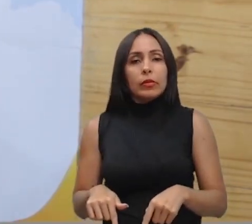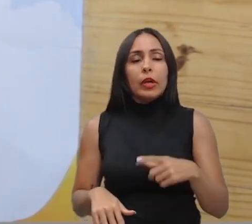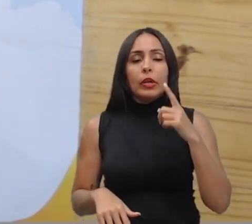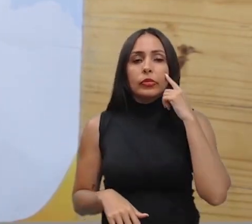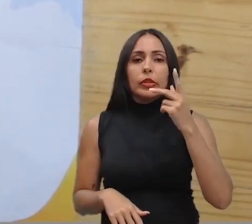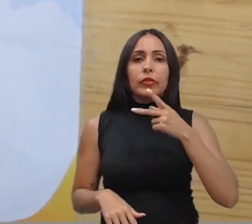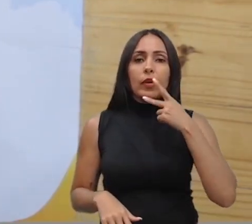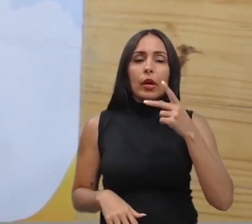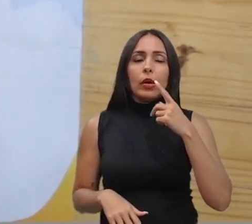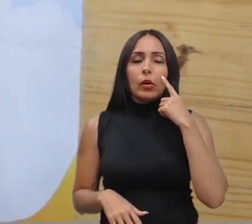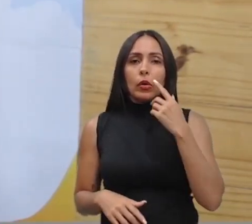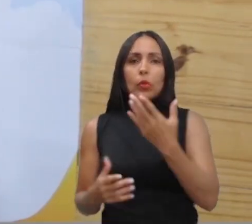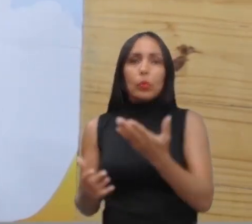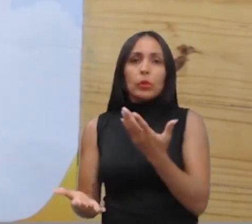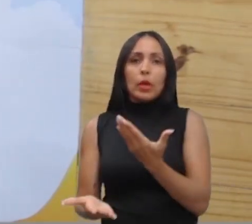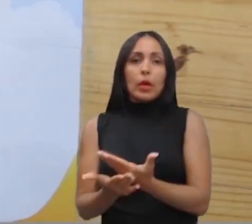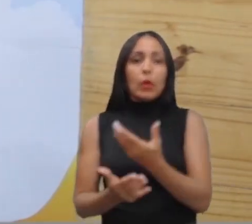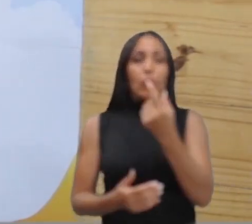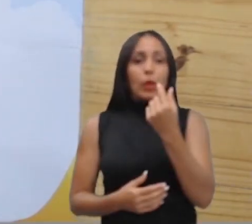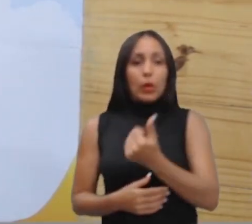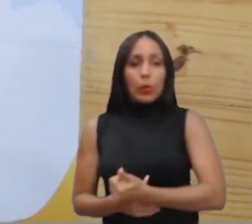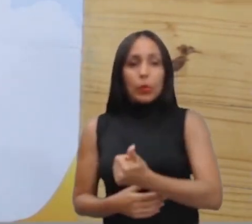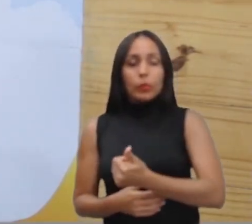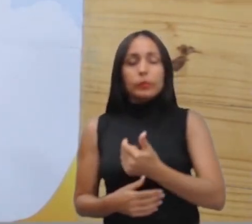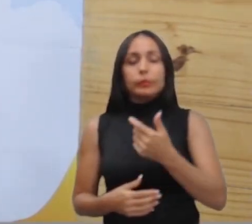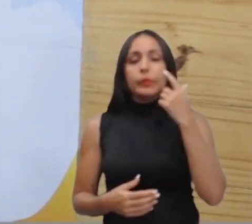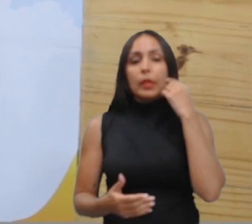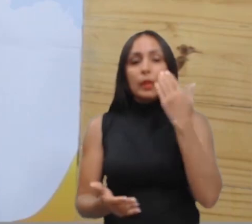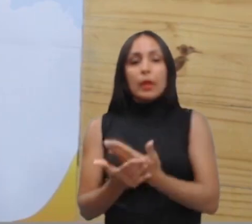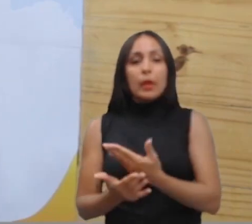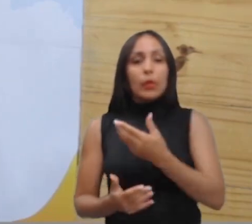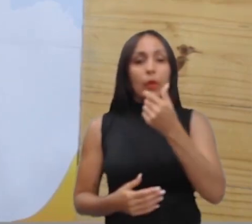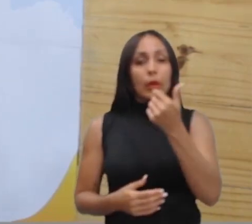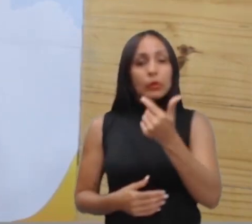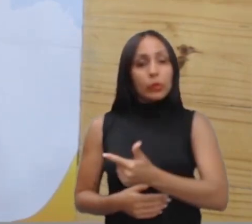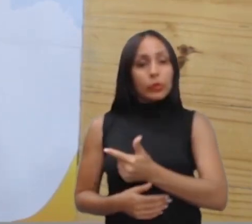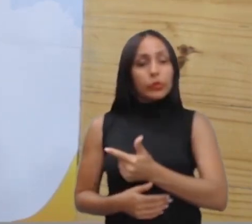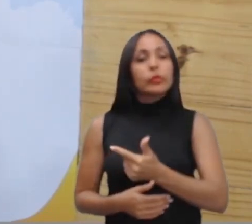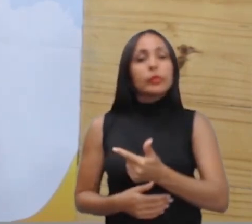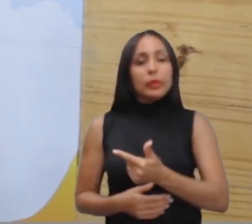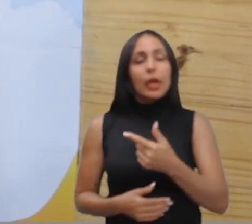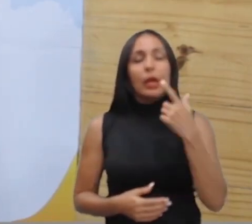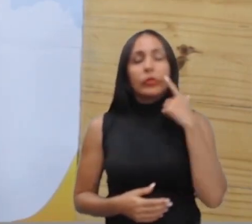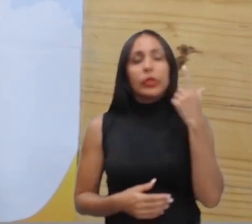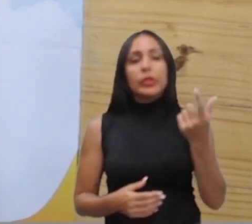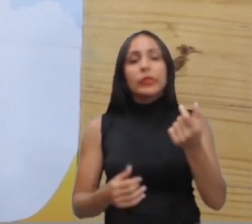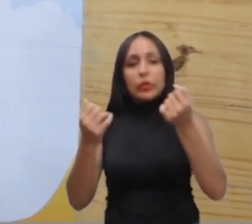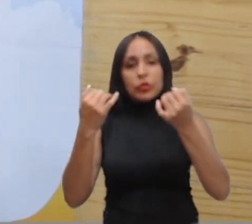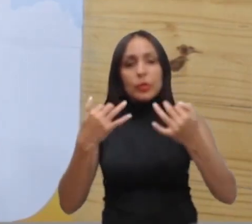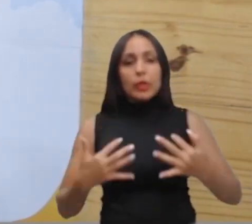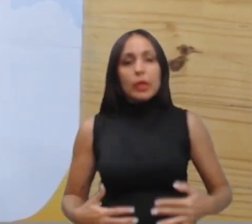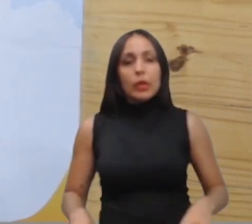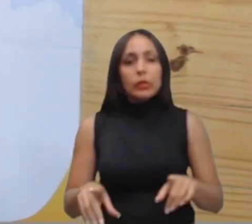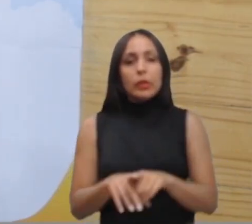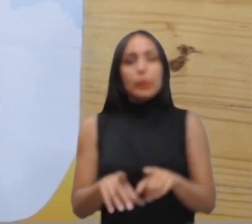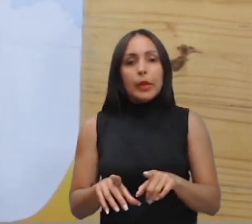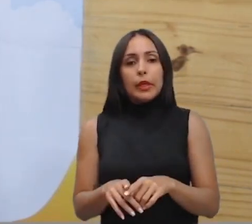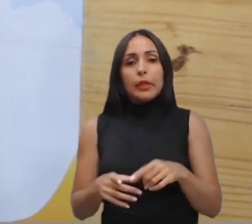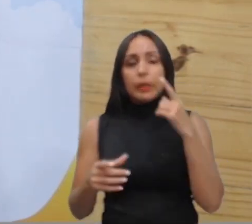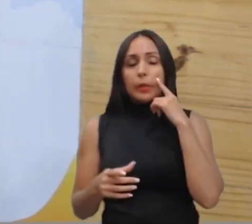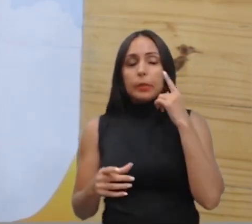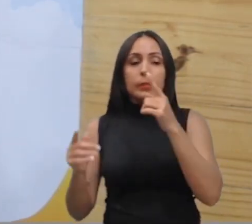na unidade 1, a gente falou de projetos na unidade 2, e a gente está tratando de projetos que